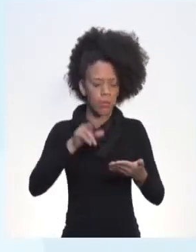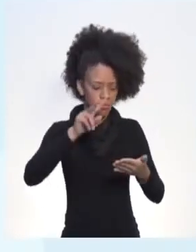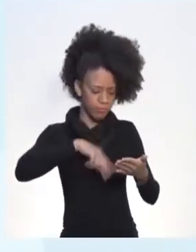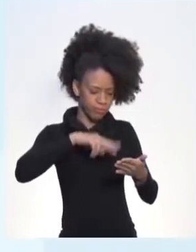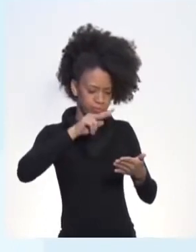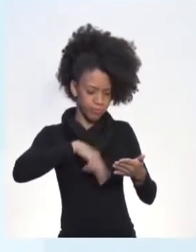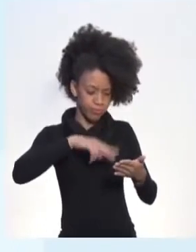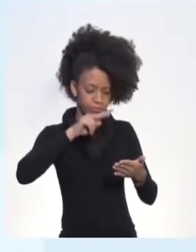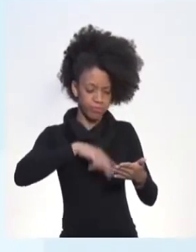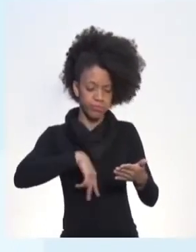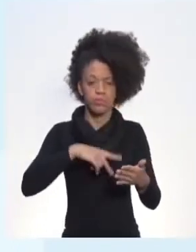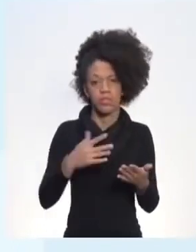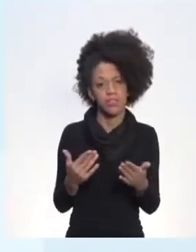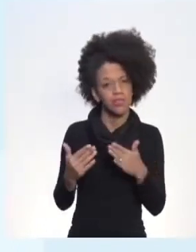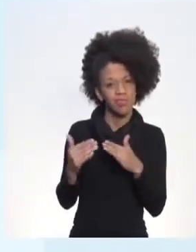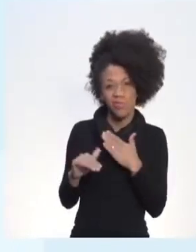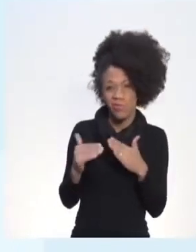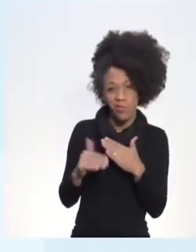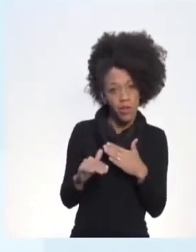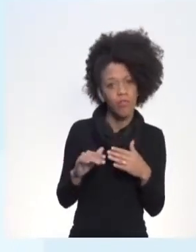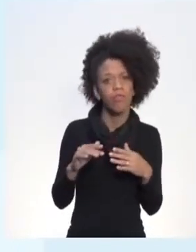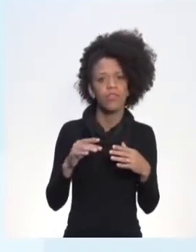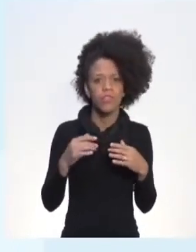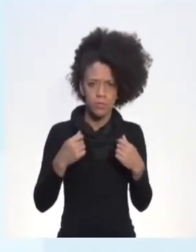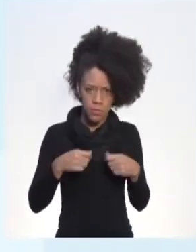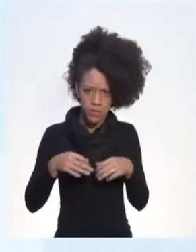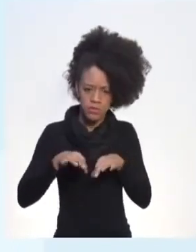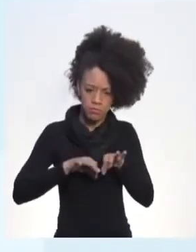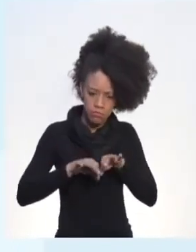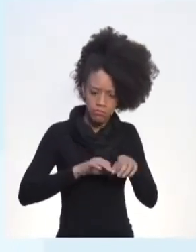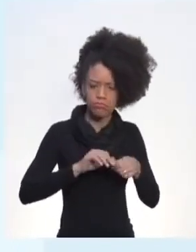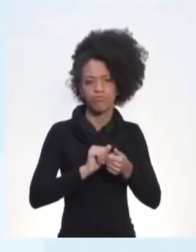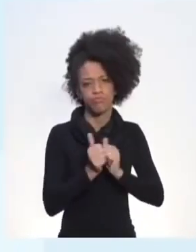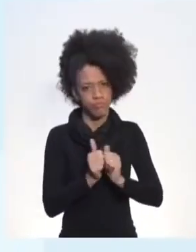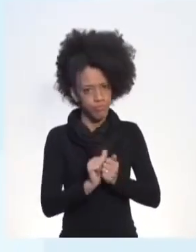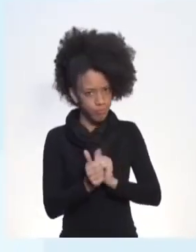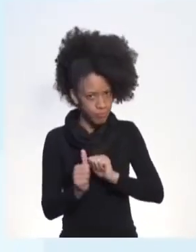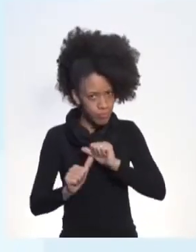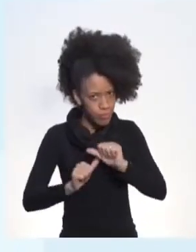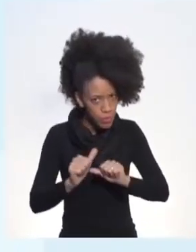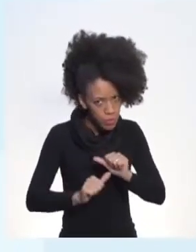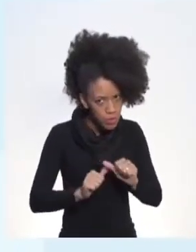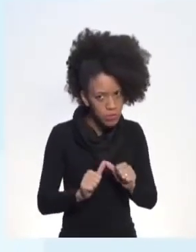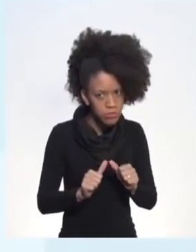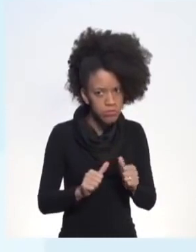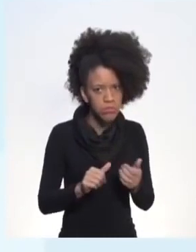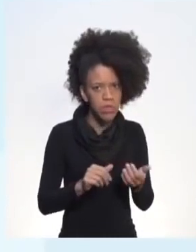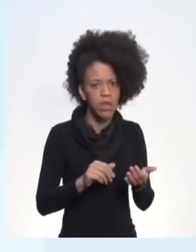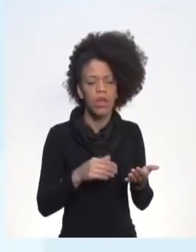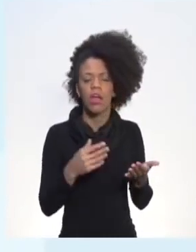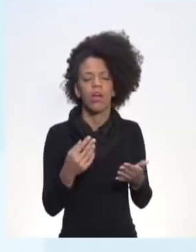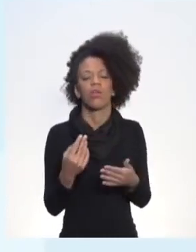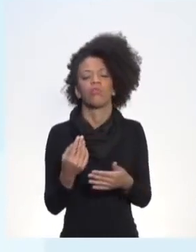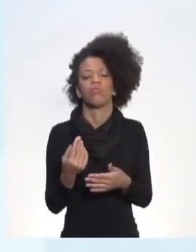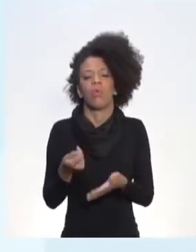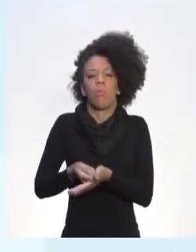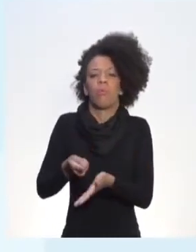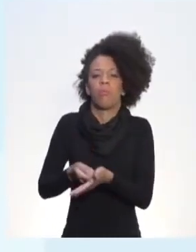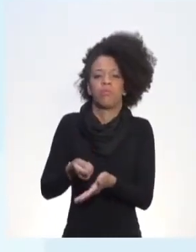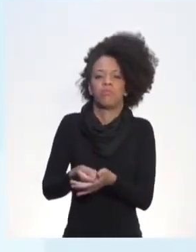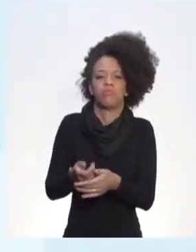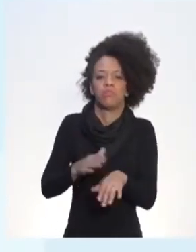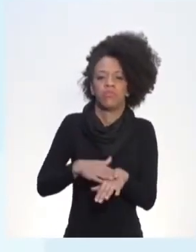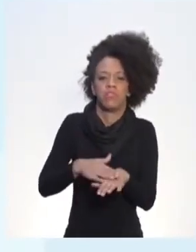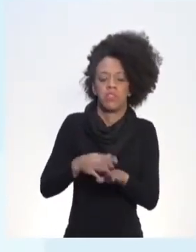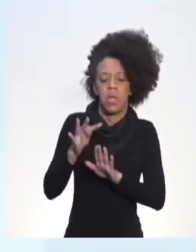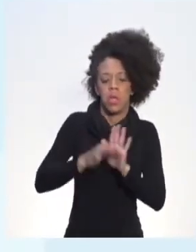ele não está de acordo com a sua intenção, você vai alterando, tá? A gente não tem a obrigação de fazer o melhor texto